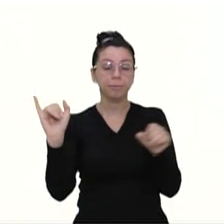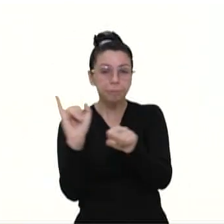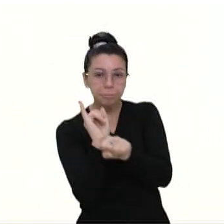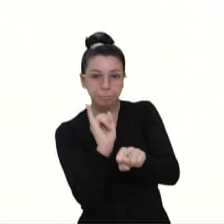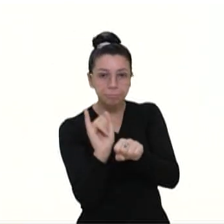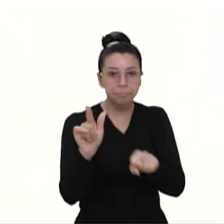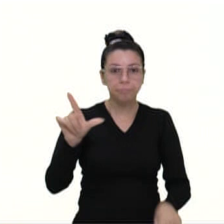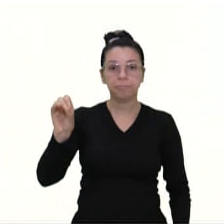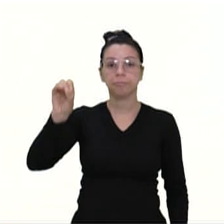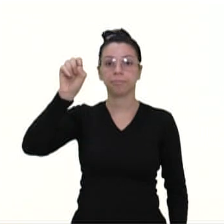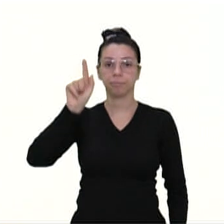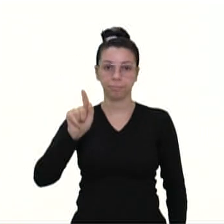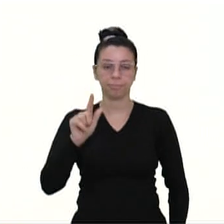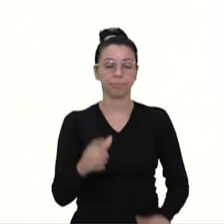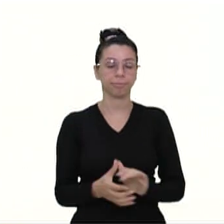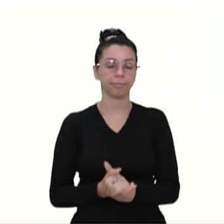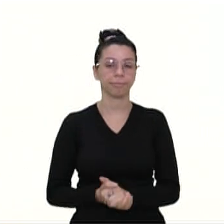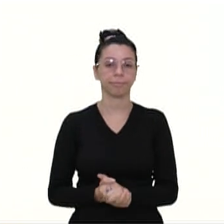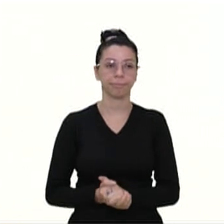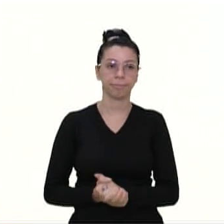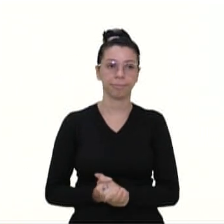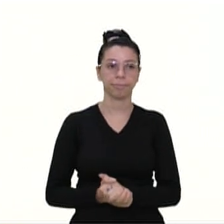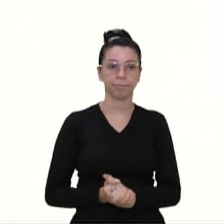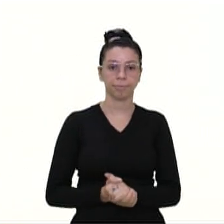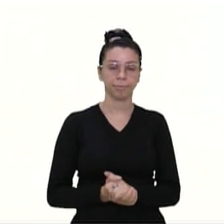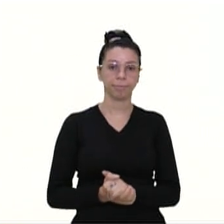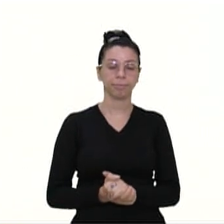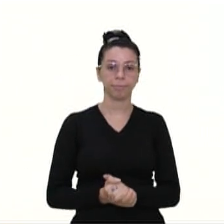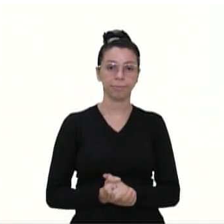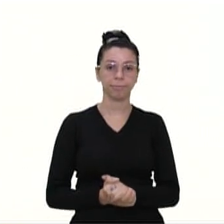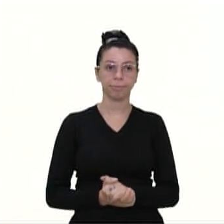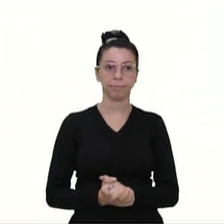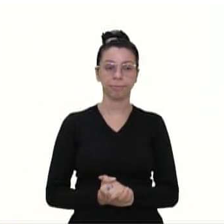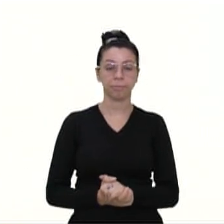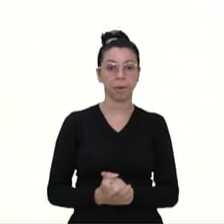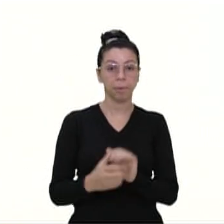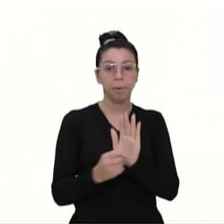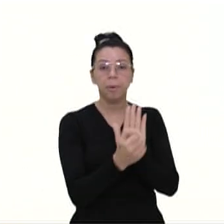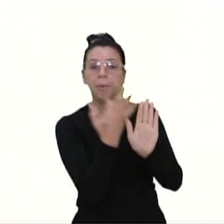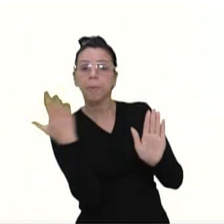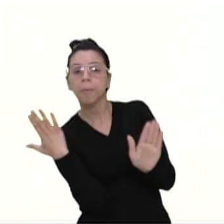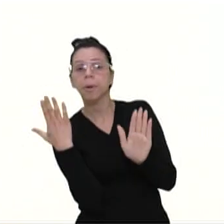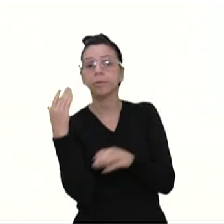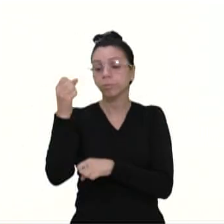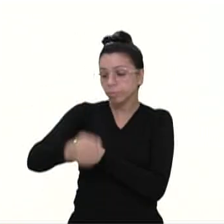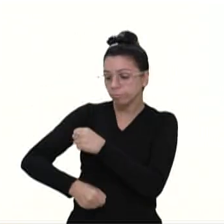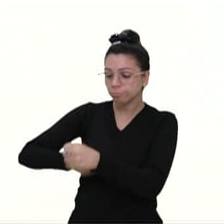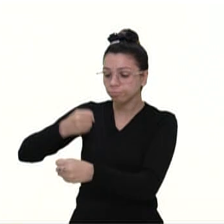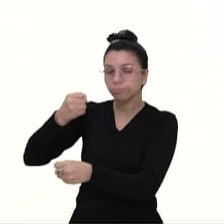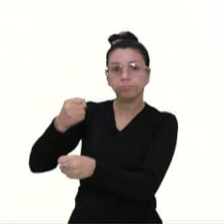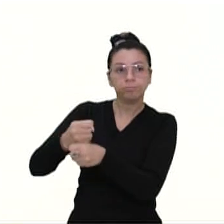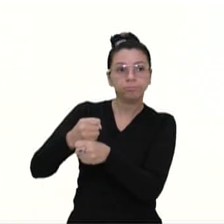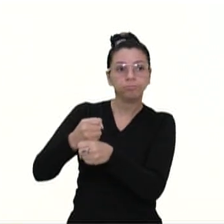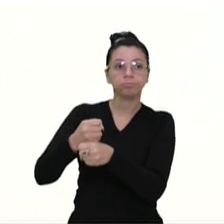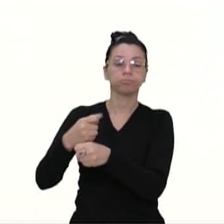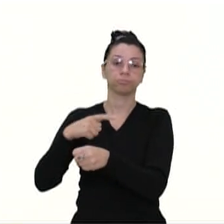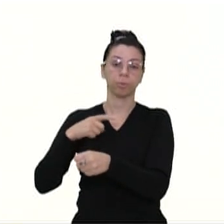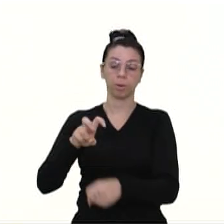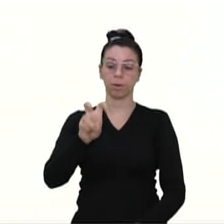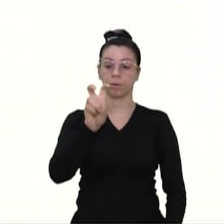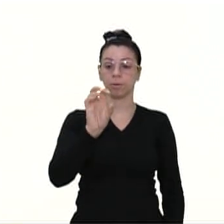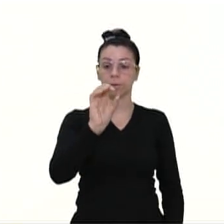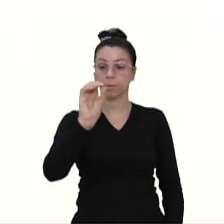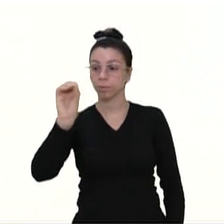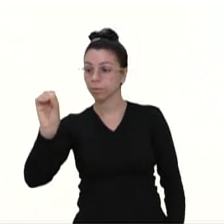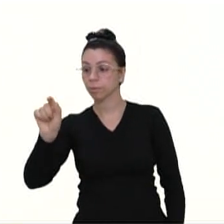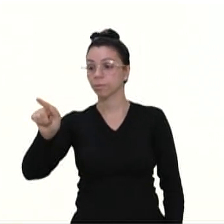aplicações de logaritmo. Na tela, em quantos anos a gente tem aqui